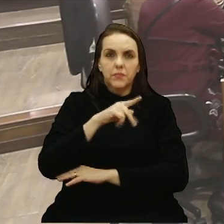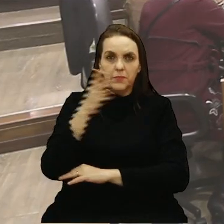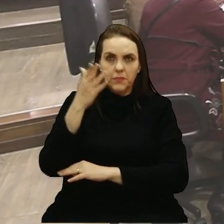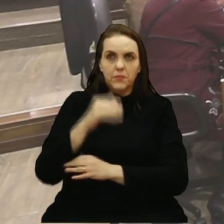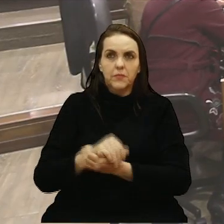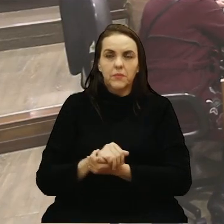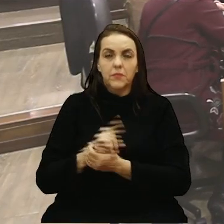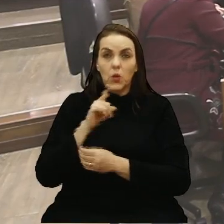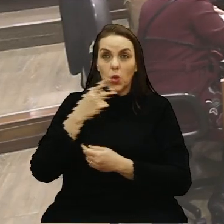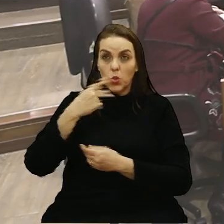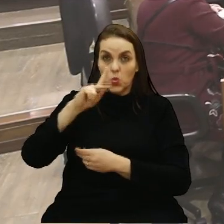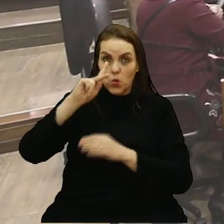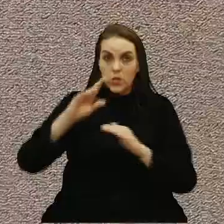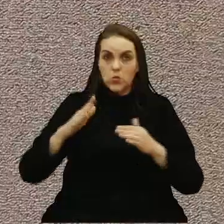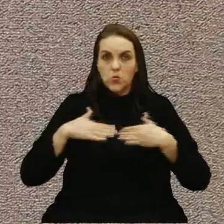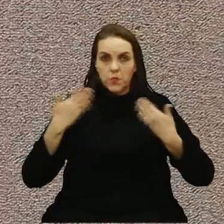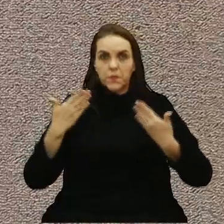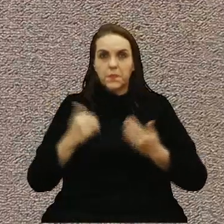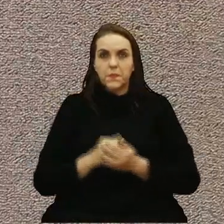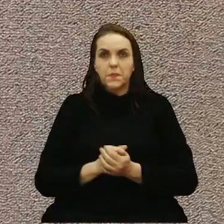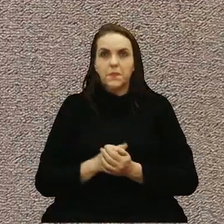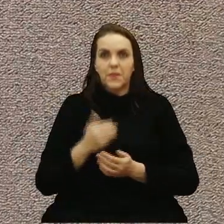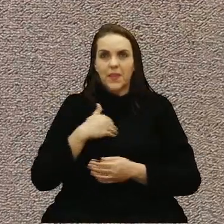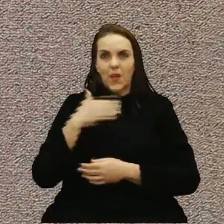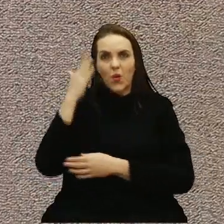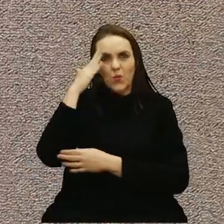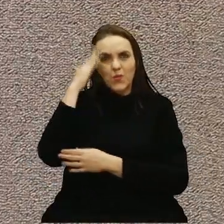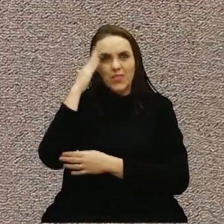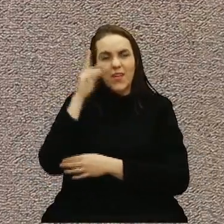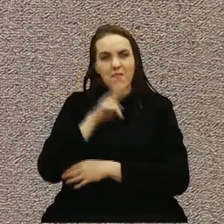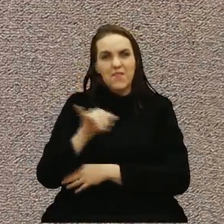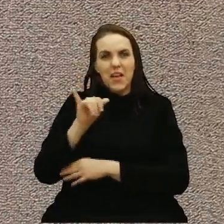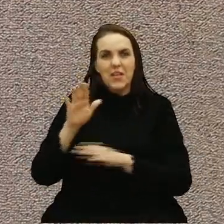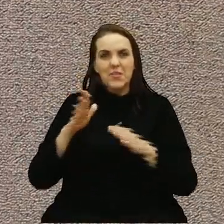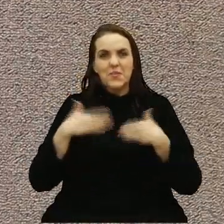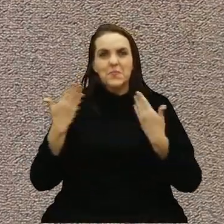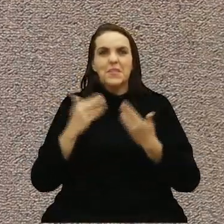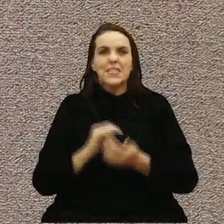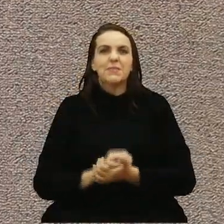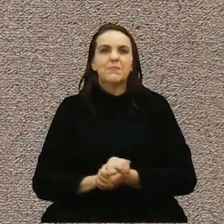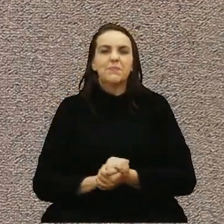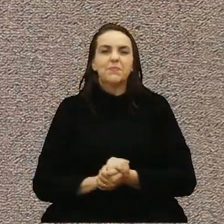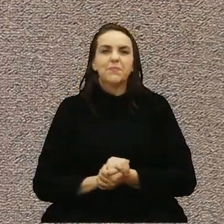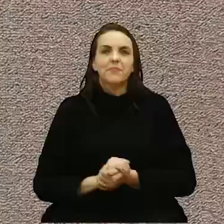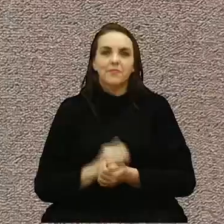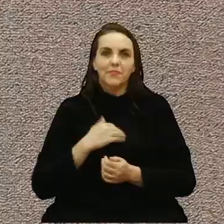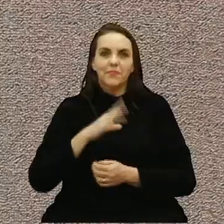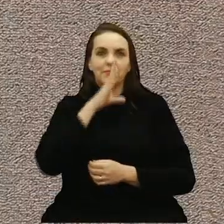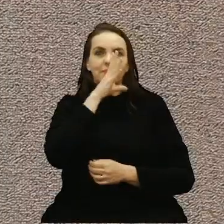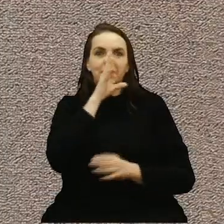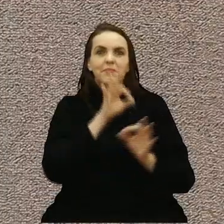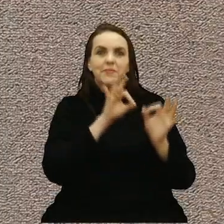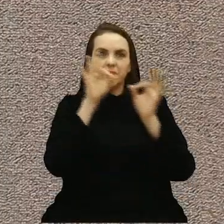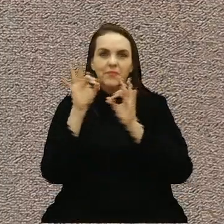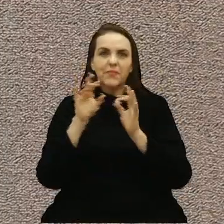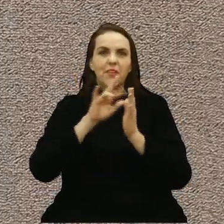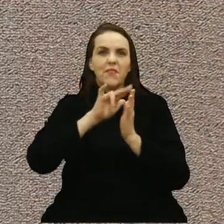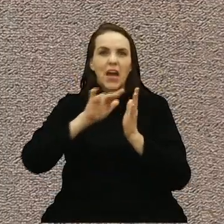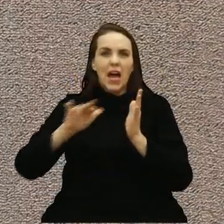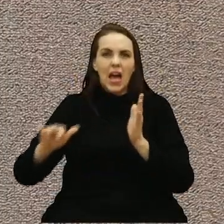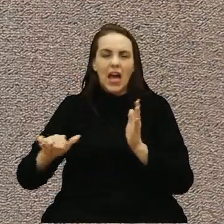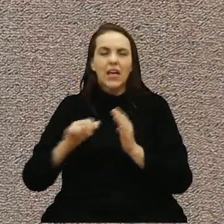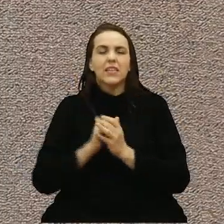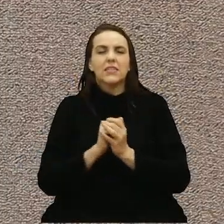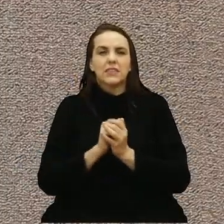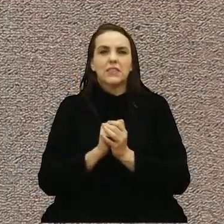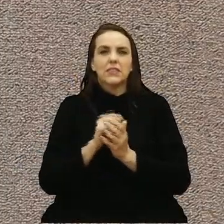sua surpresa, eu sei que vai ser uma surpresa, eu assisti várias vezes a fala do presidente